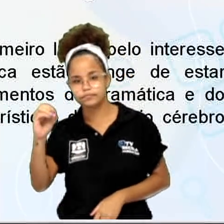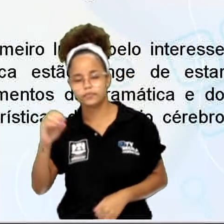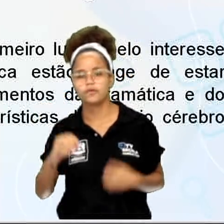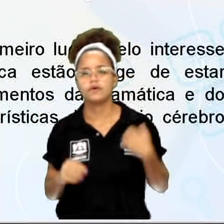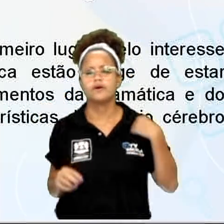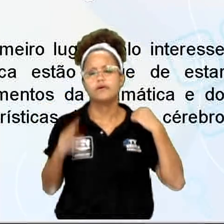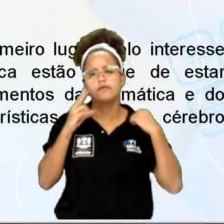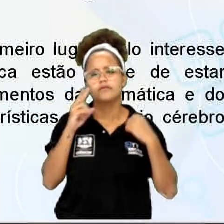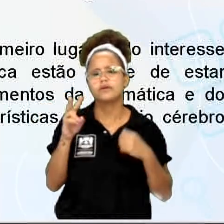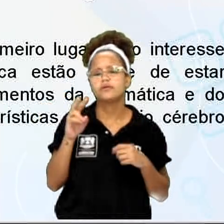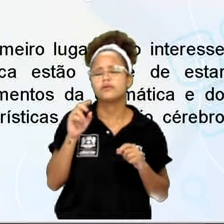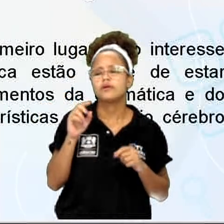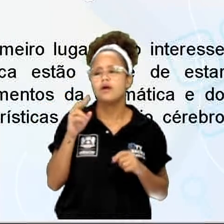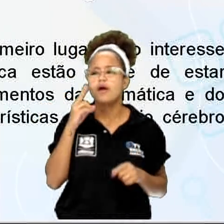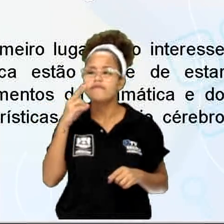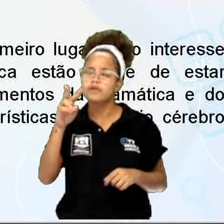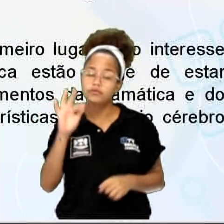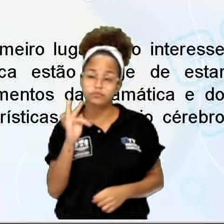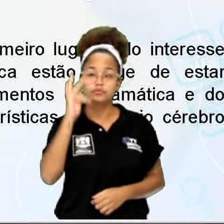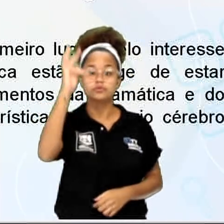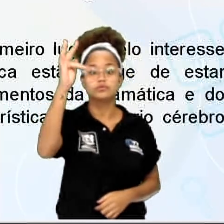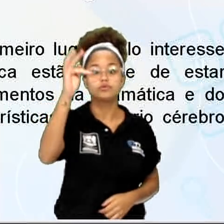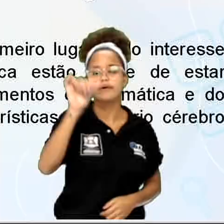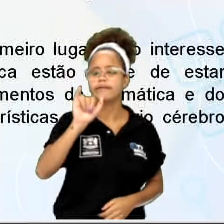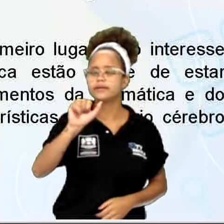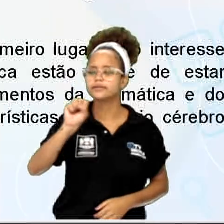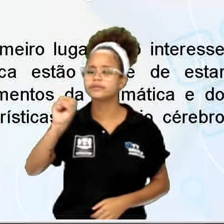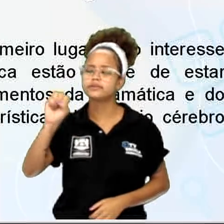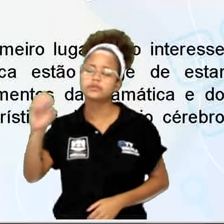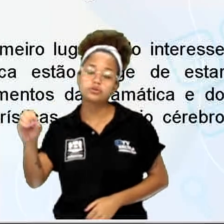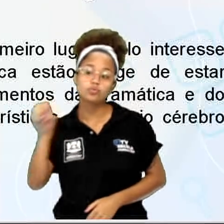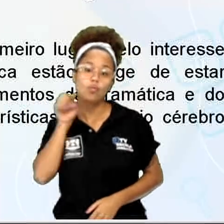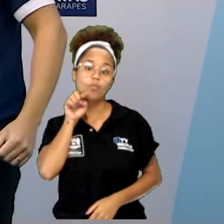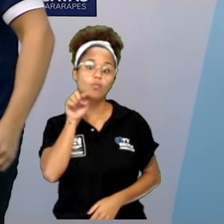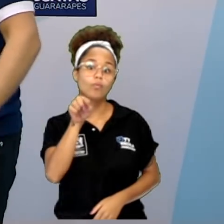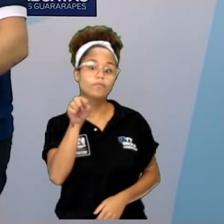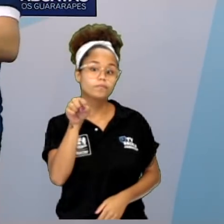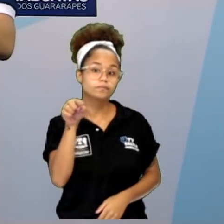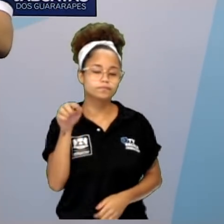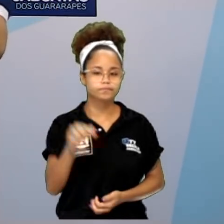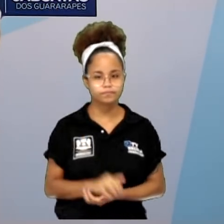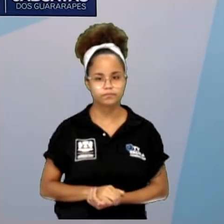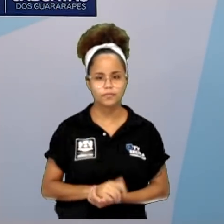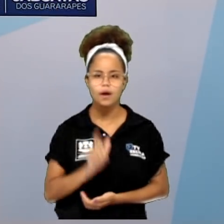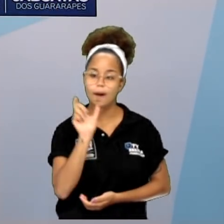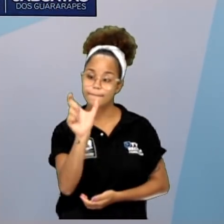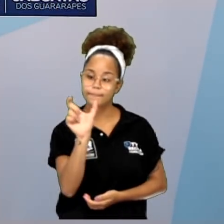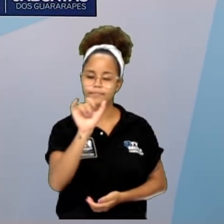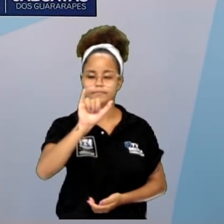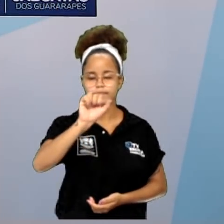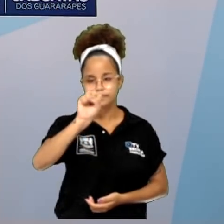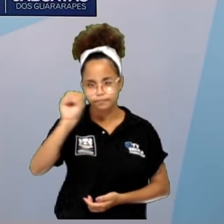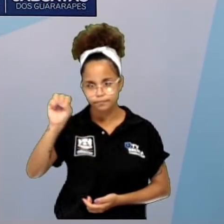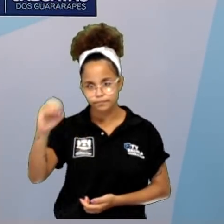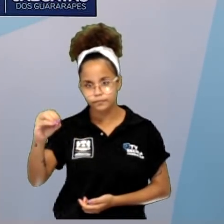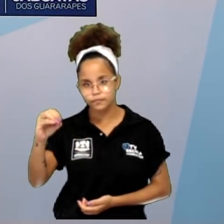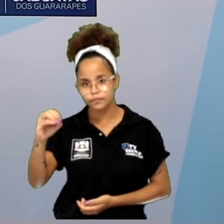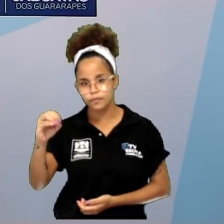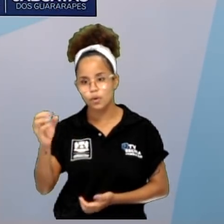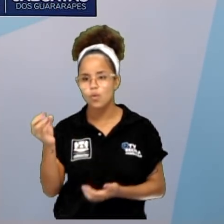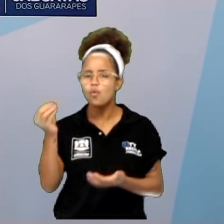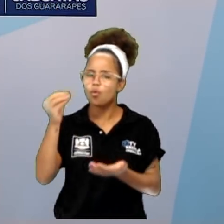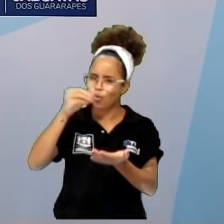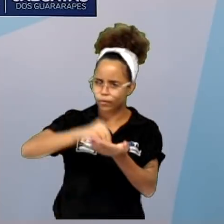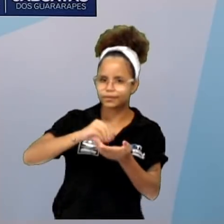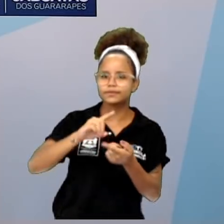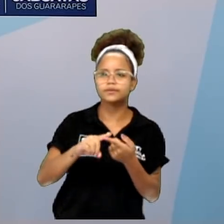quê? Que metade dos mais de 6.000 línguas, e aí segue. Então, pessoal, a palavrinha isso coube aí direitinho onde está o